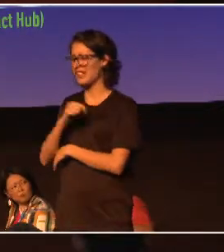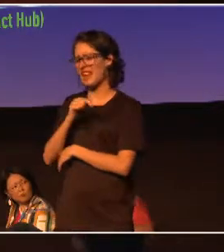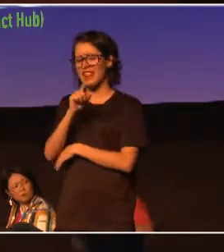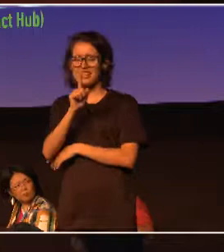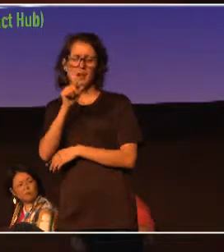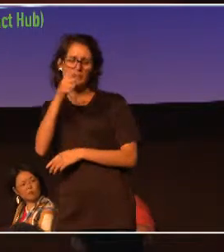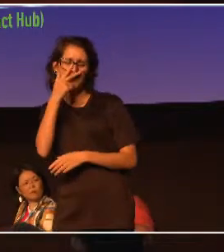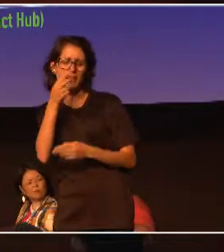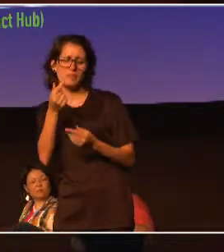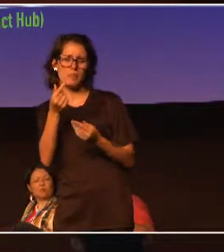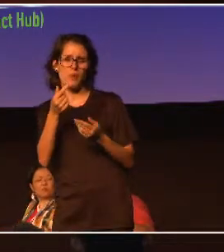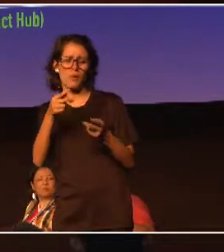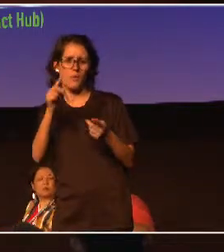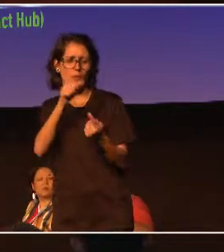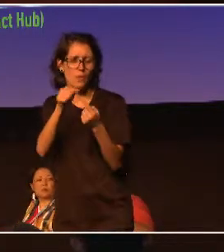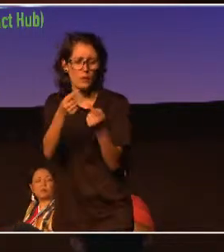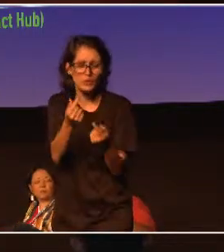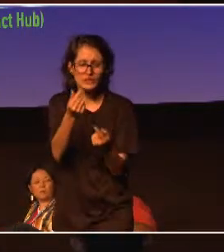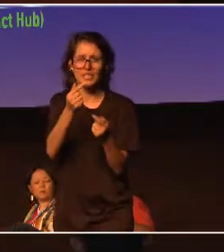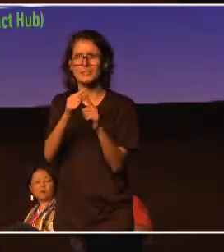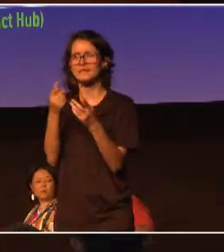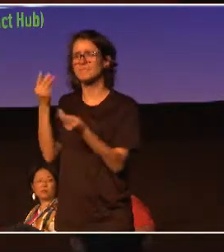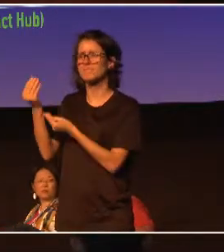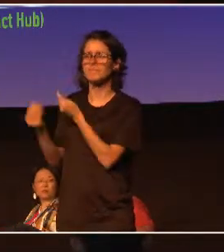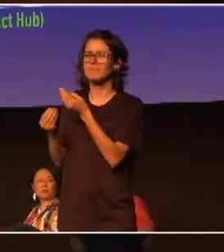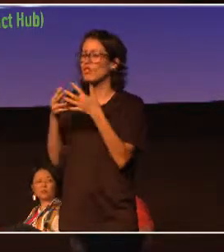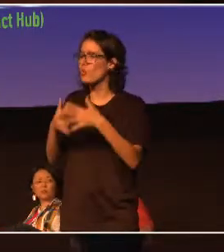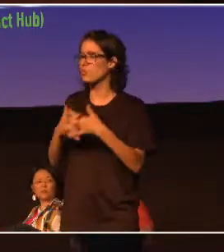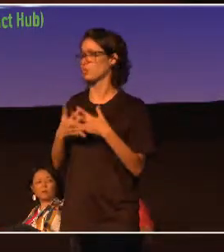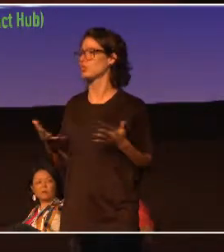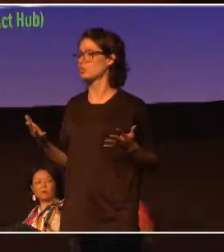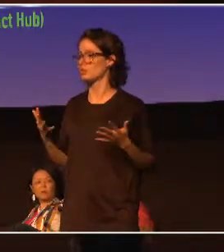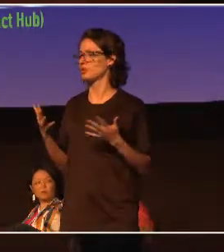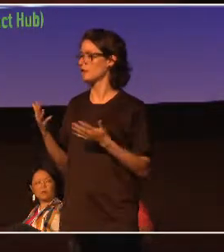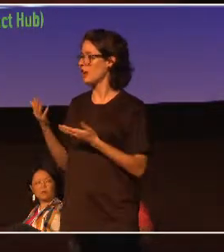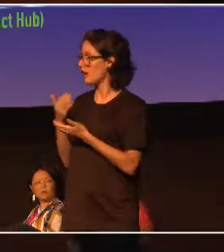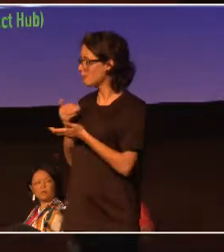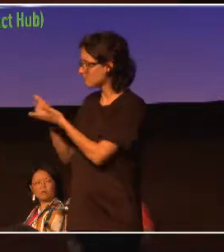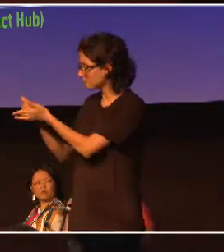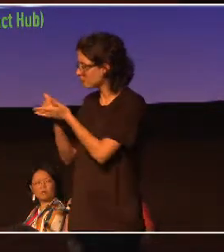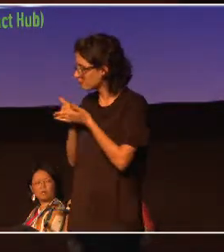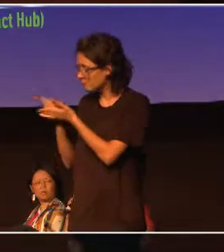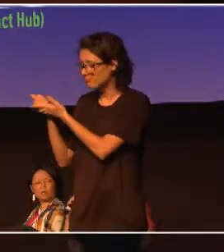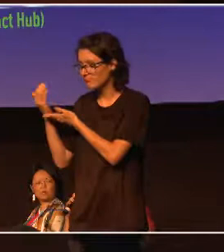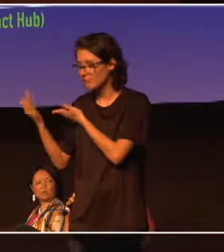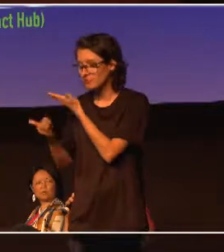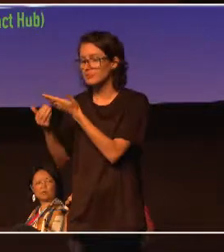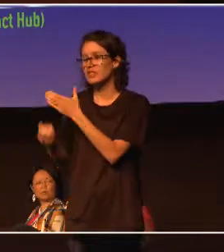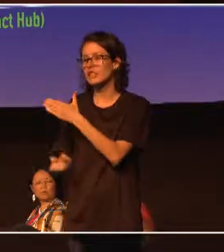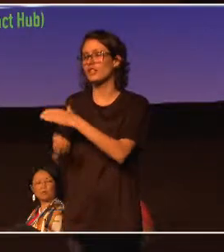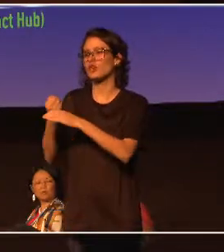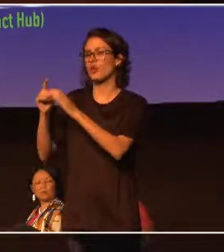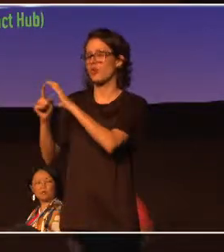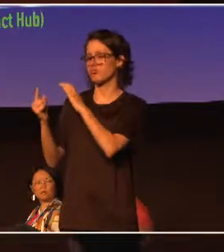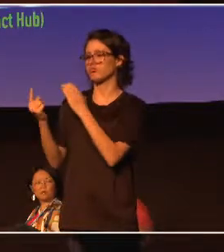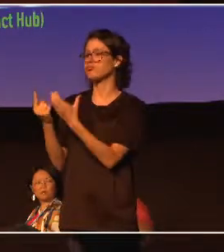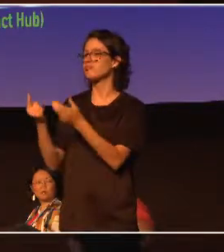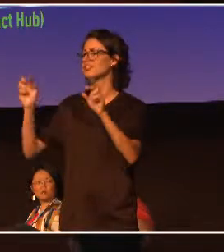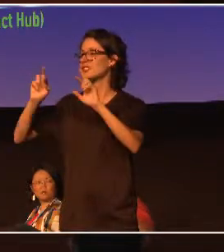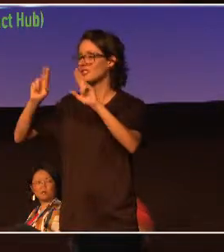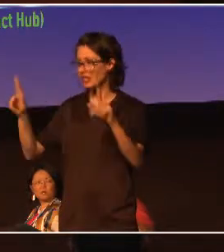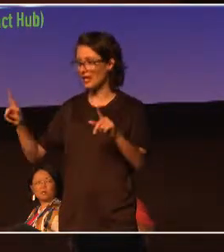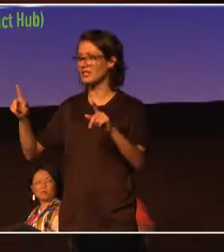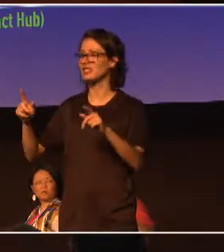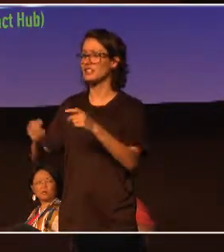mesmo. E a gente começou a se apoiar. E a partir daí desenvolver um grupo, uma comunidade que